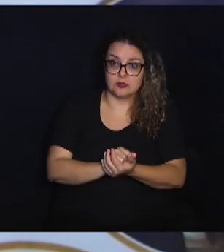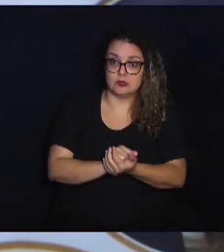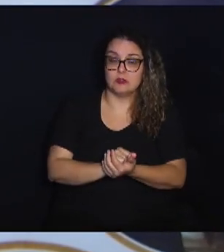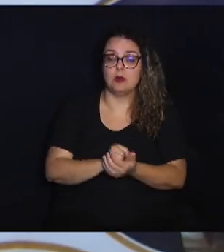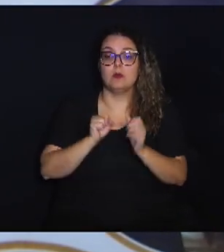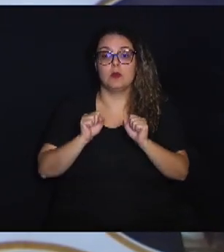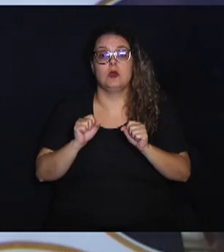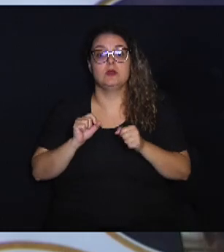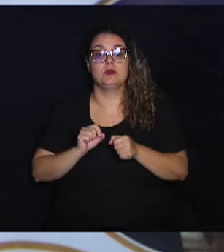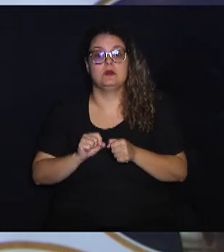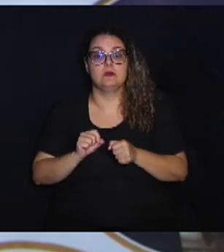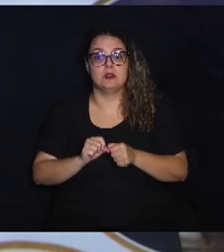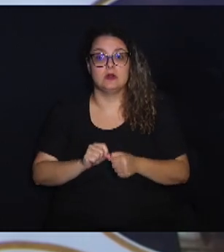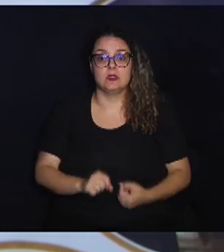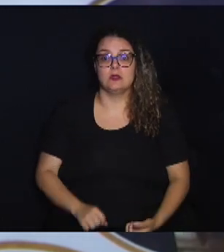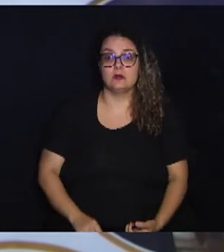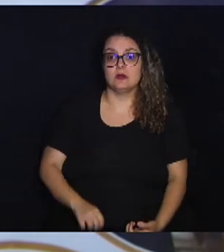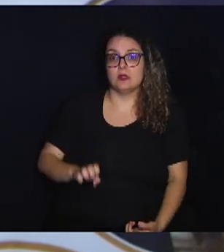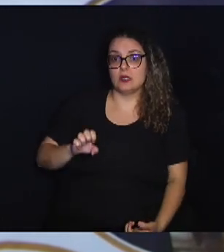podem ser feito pelo